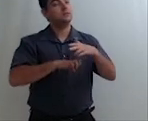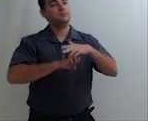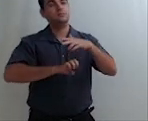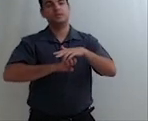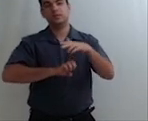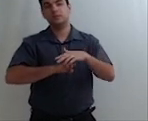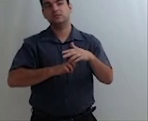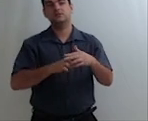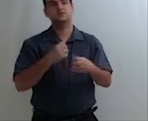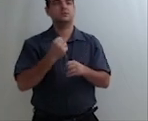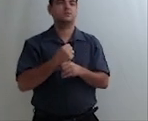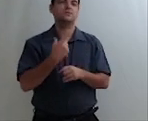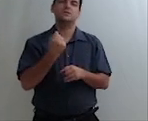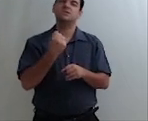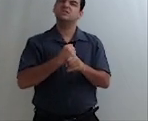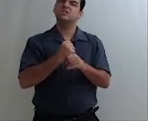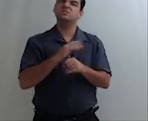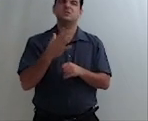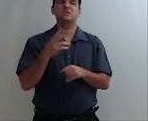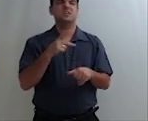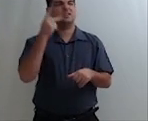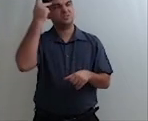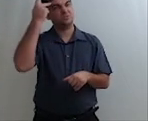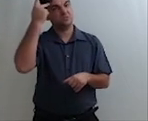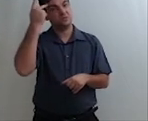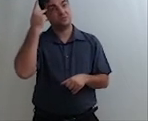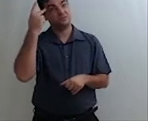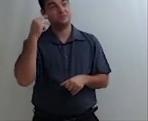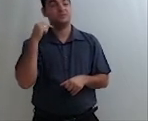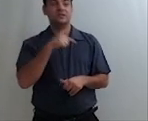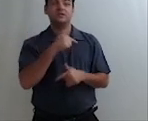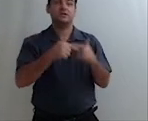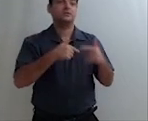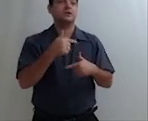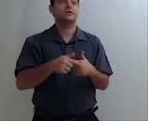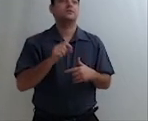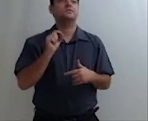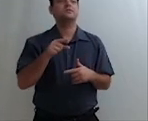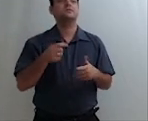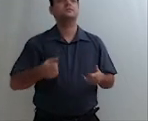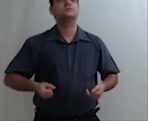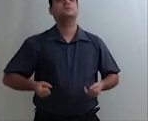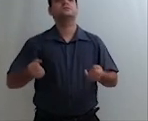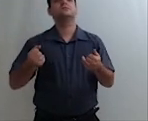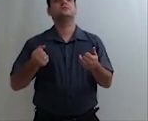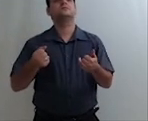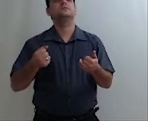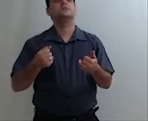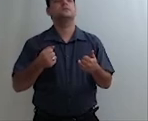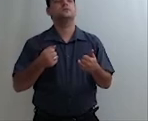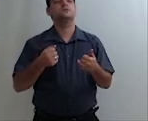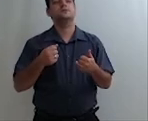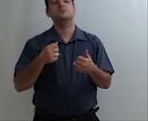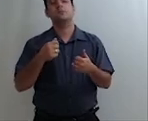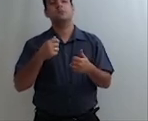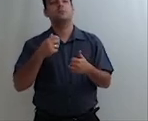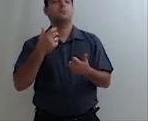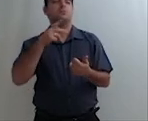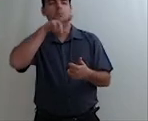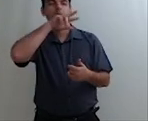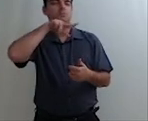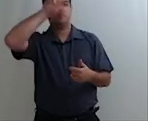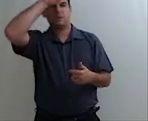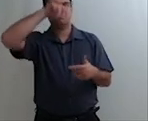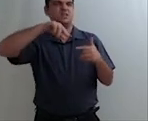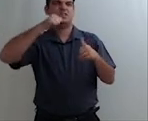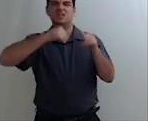20 anos no interior do Estado de São Paulo atuando no ramo de distribuição de bebidas O que